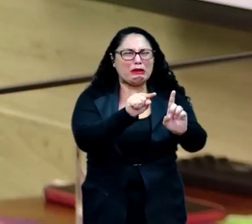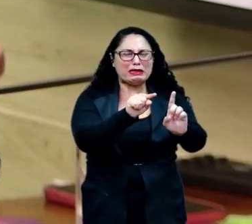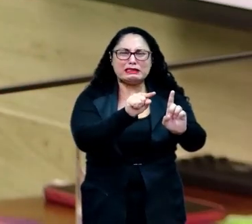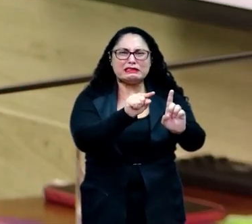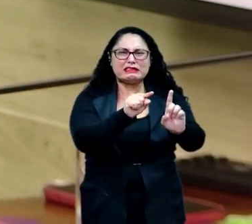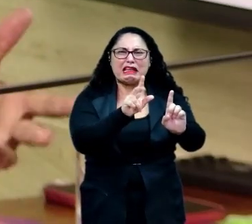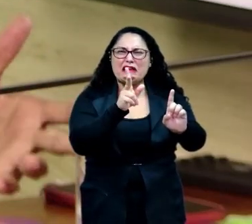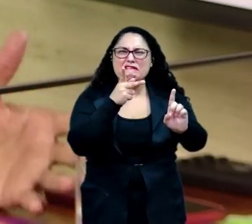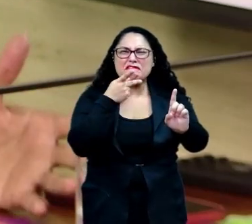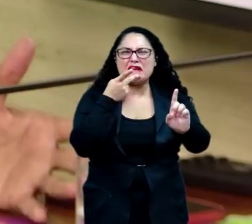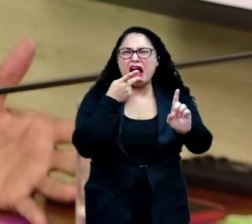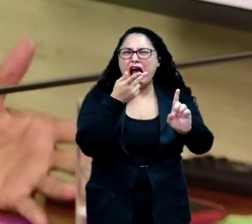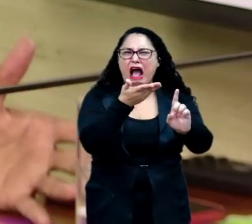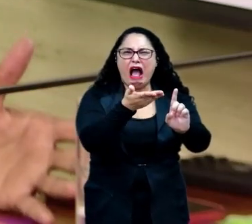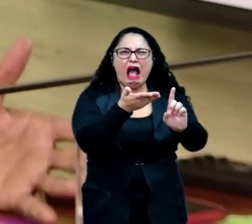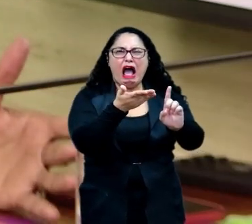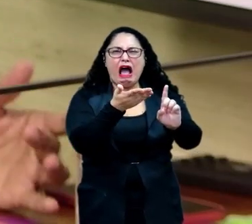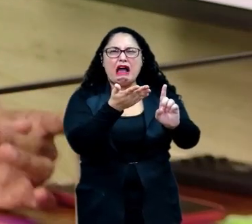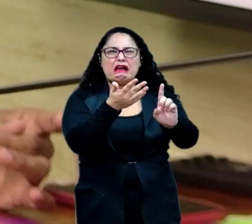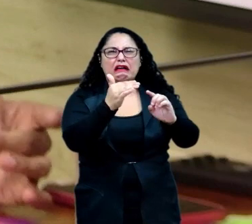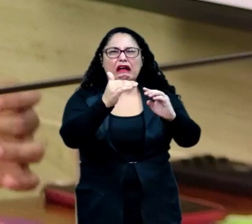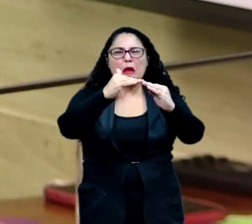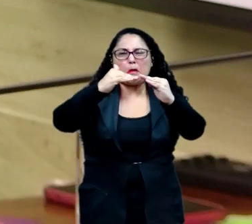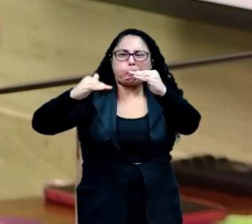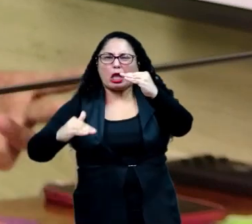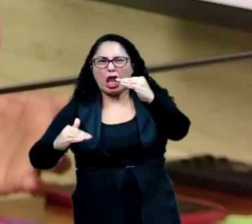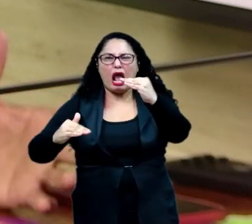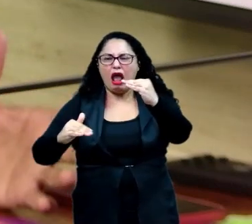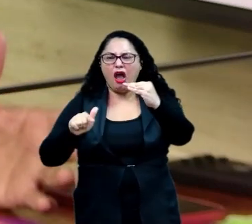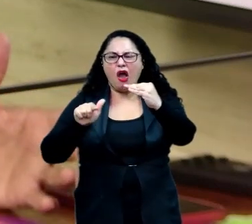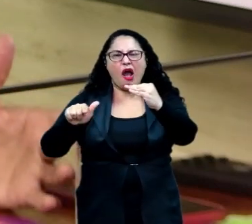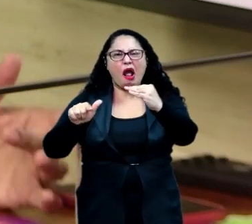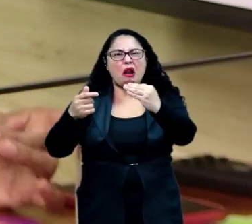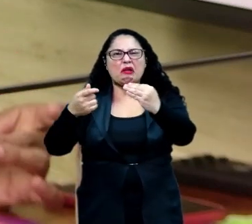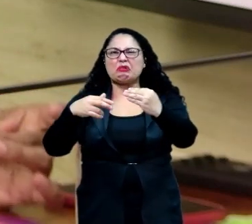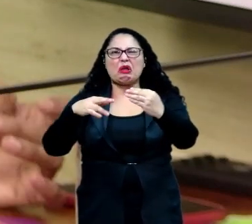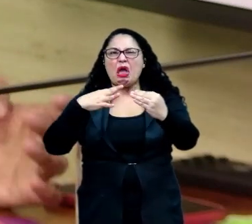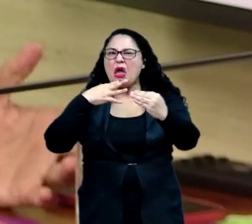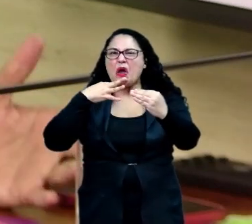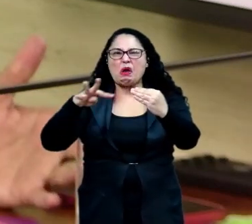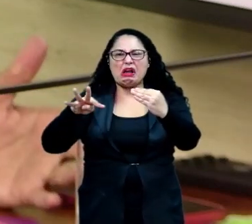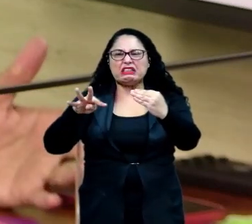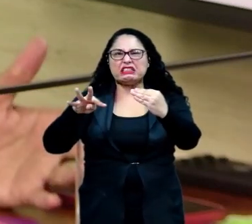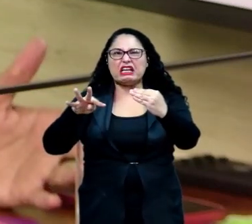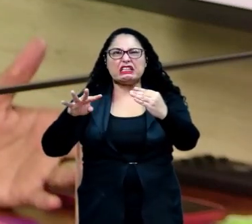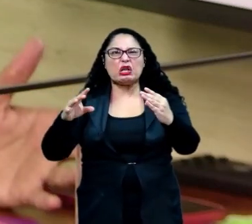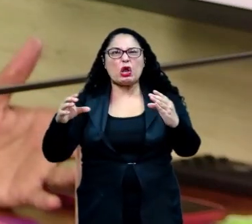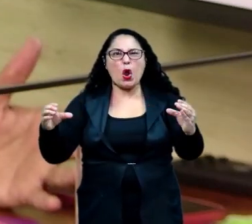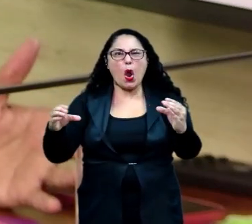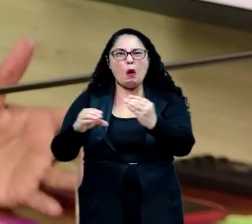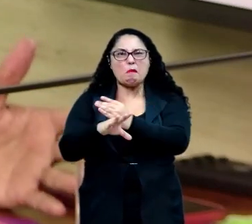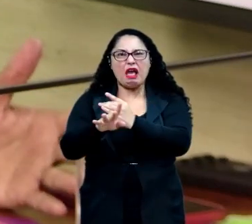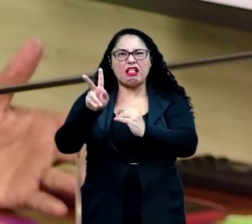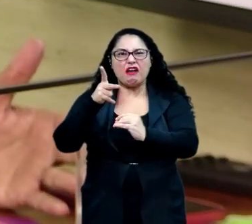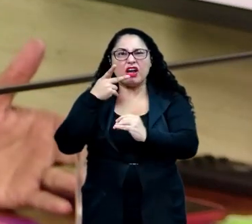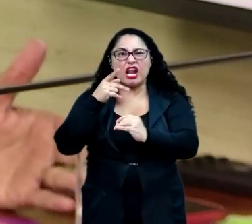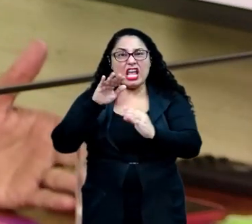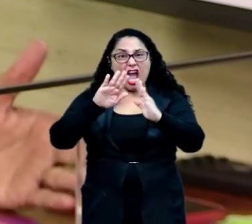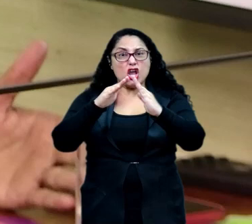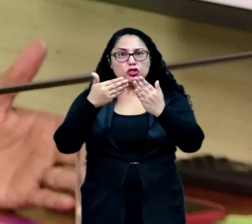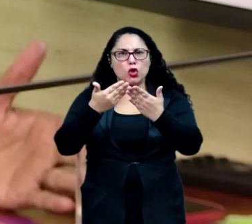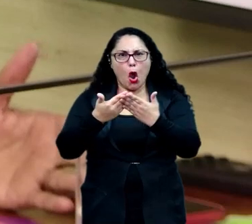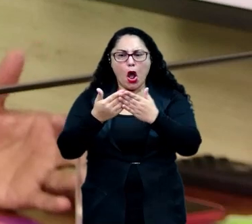a fala deve, em detrimento, em algum momento, não deve ser reconhecida na sua integralidade. E a